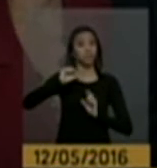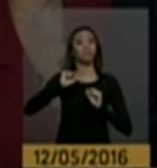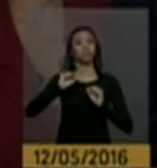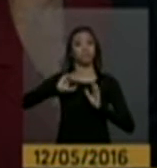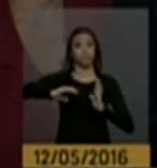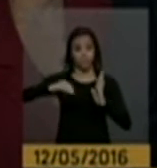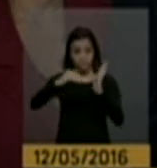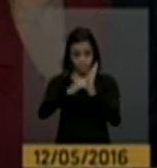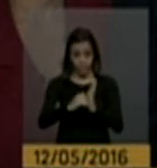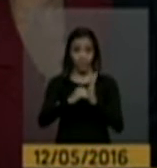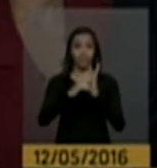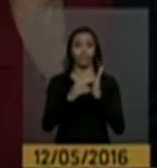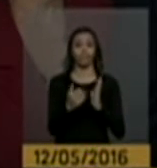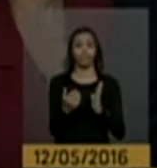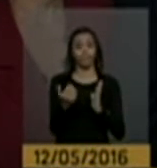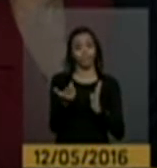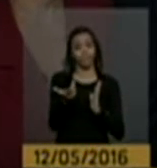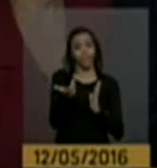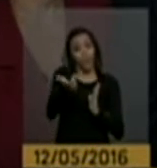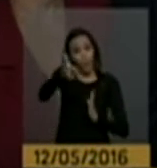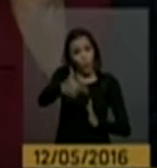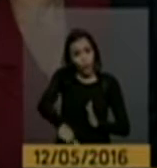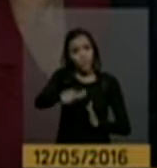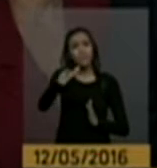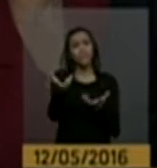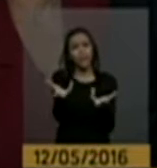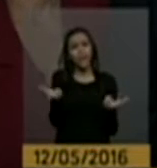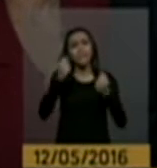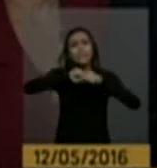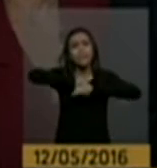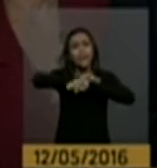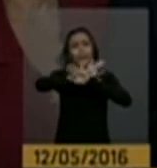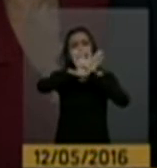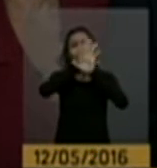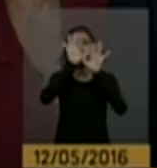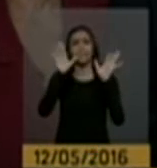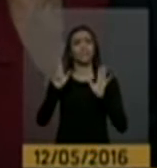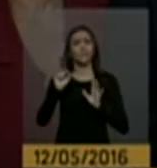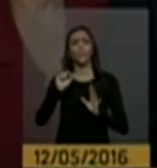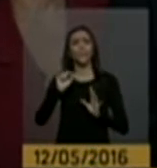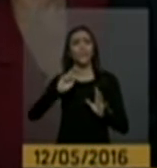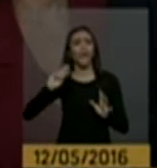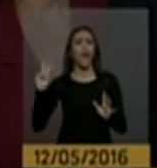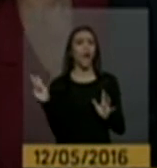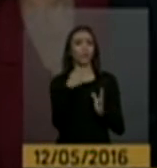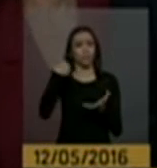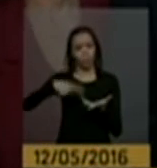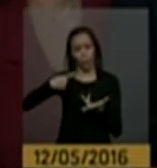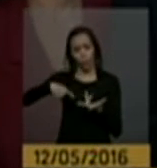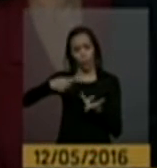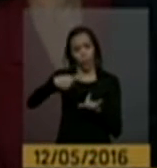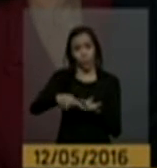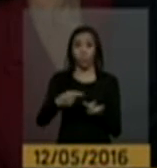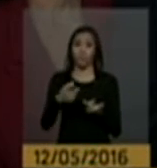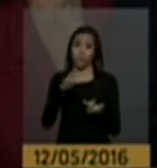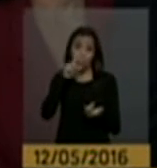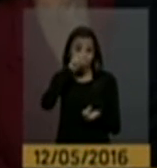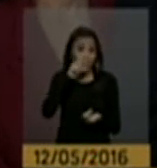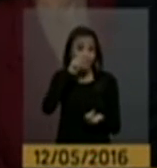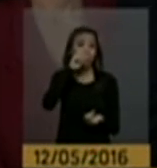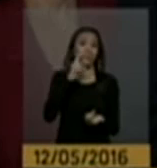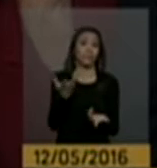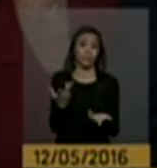quero mais uma vez esclarecer os fatos e denunciar os riscos para o